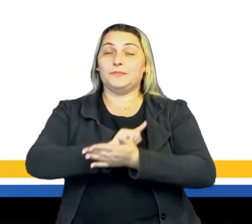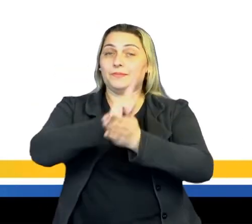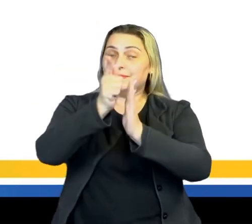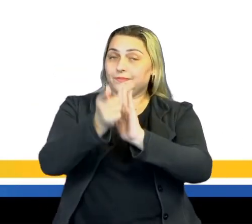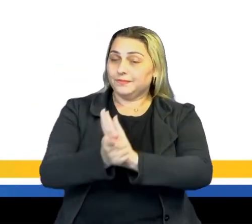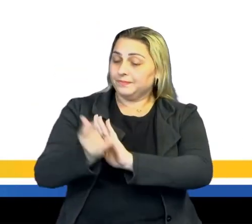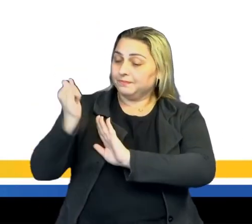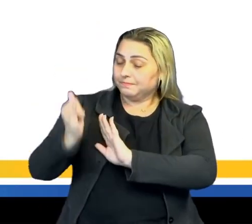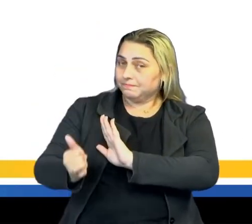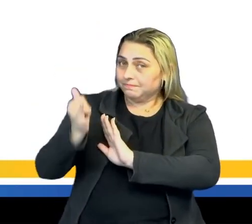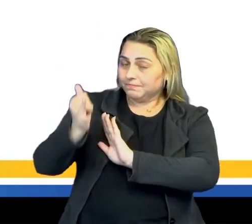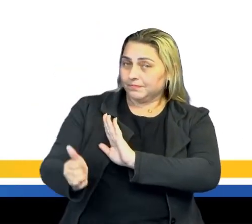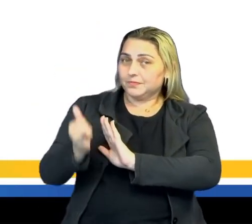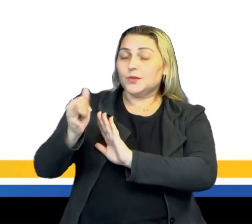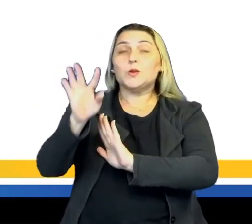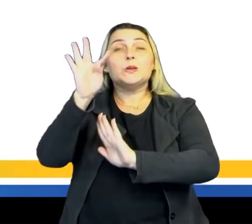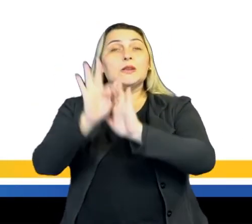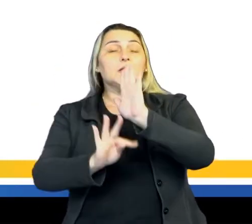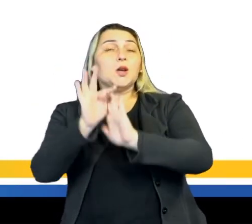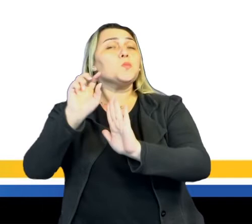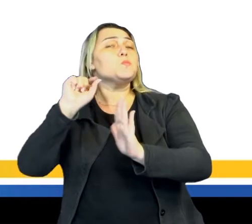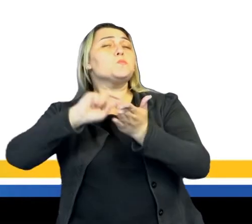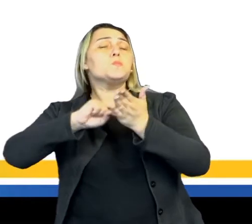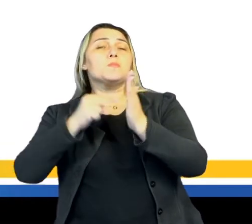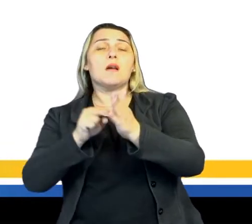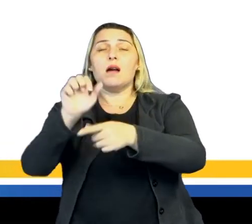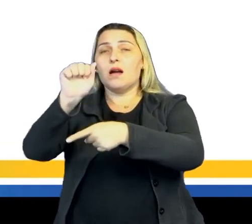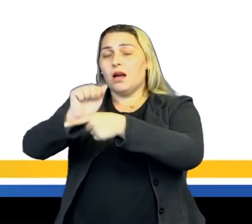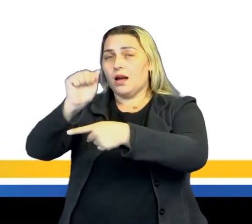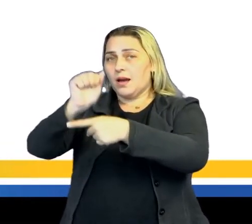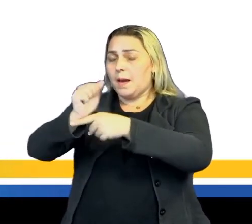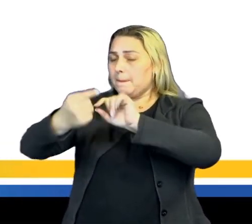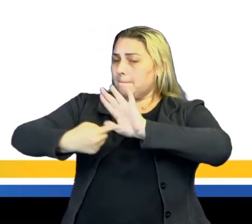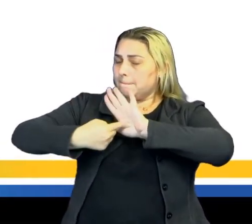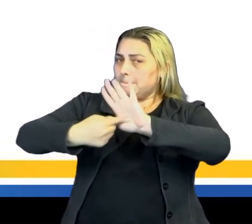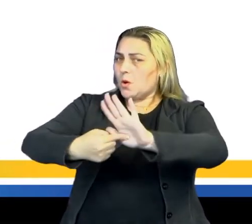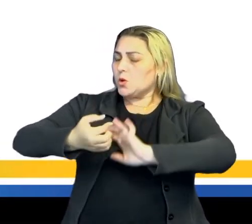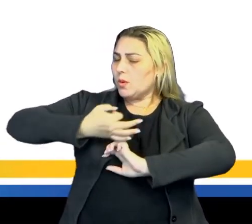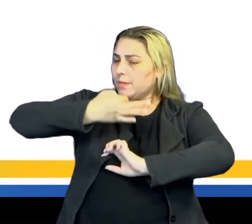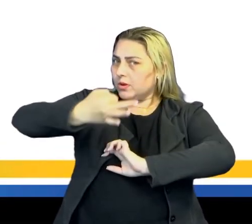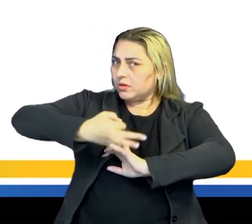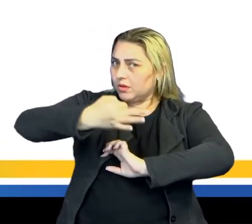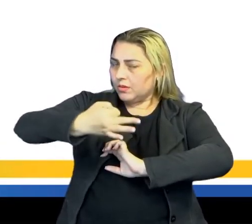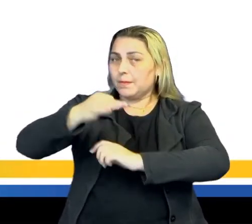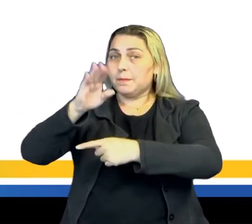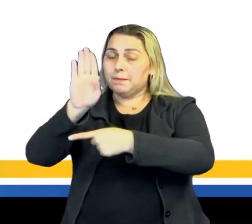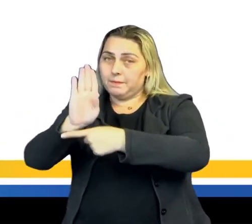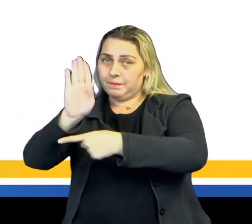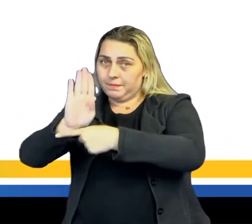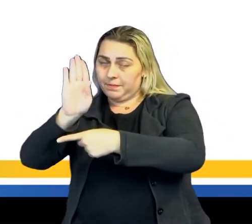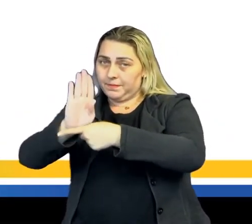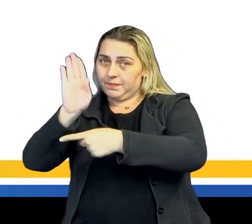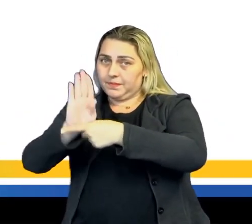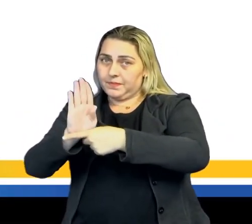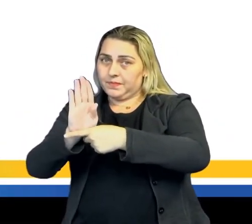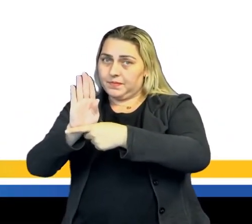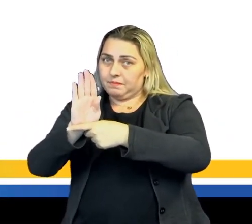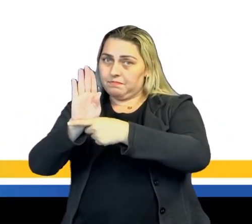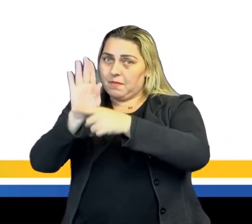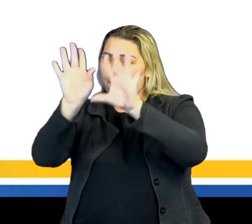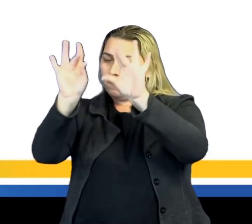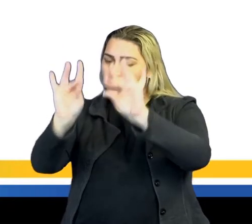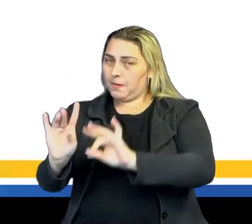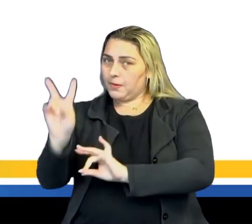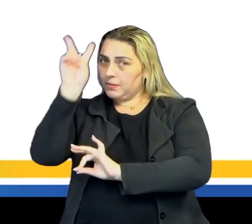Gênero narrativo são os textos que, letra A, apresenta uma opinião. B, conta uma